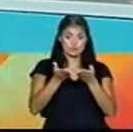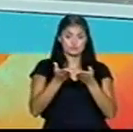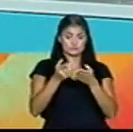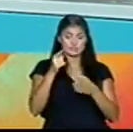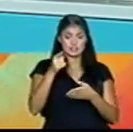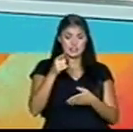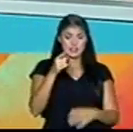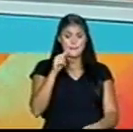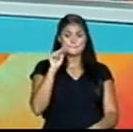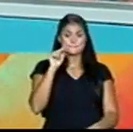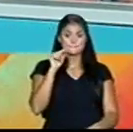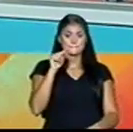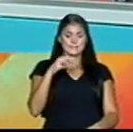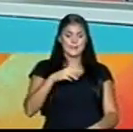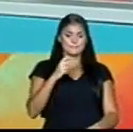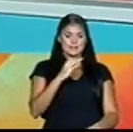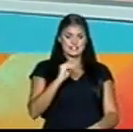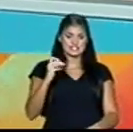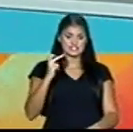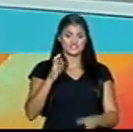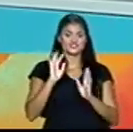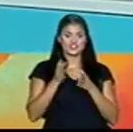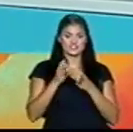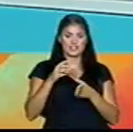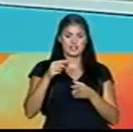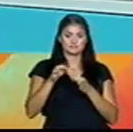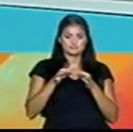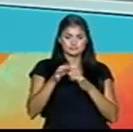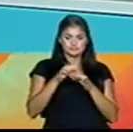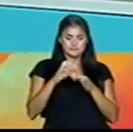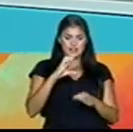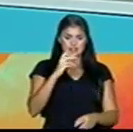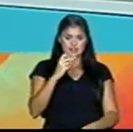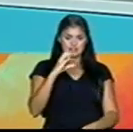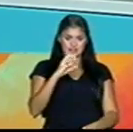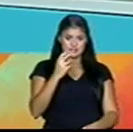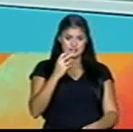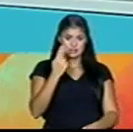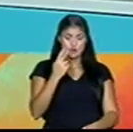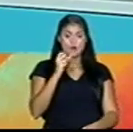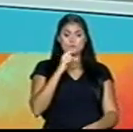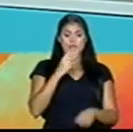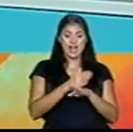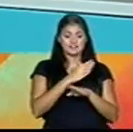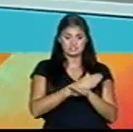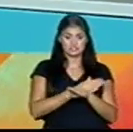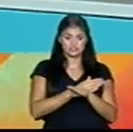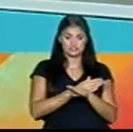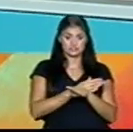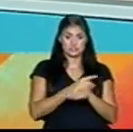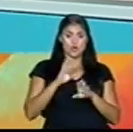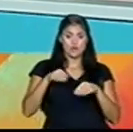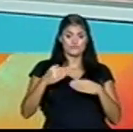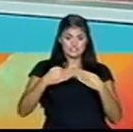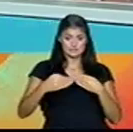seja saudável. A massa já está, também. Só vou então juntar as pepitas. E faz neste de caso, véspera ou faz na pode-se hora? Fazer de véspera, é assim, ao fim de semana, como estou